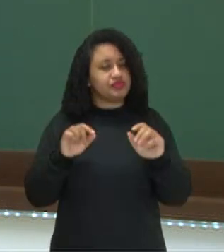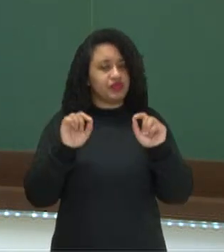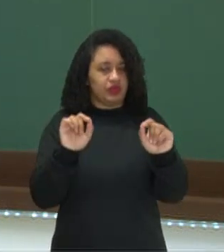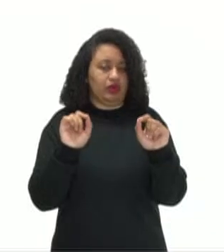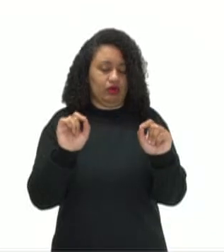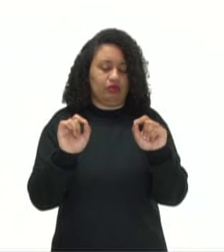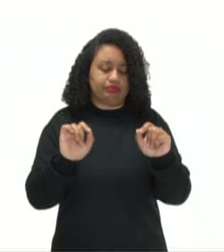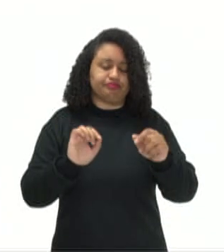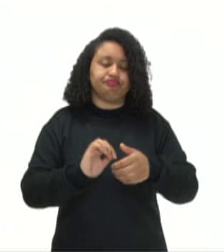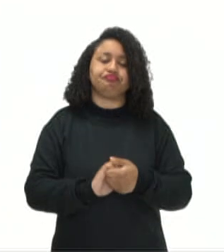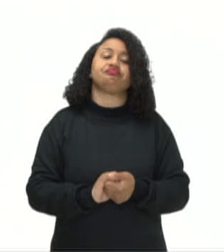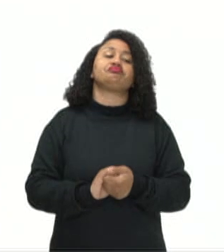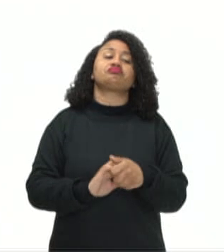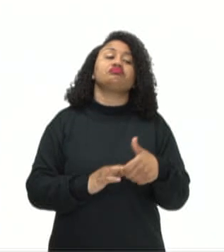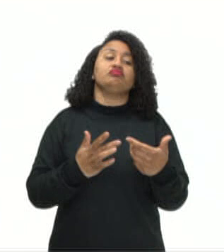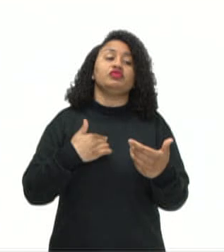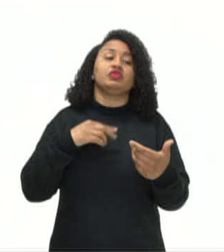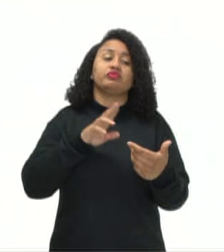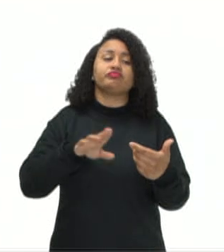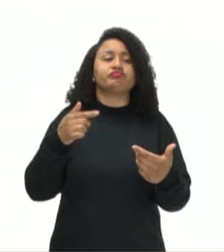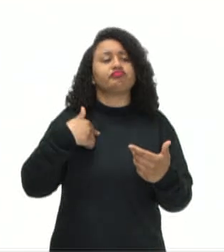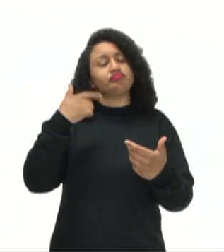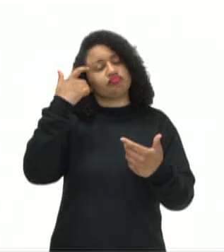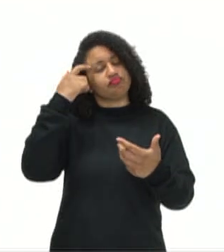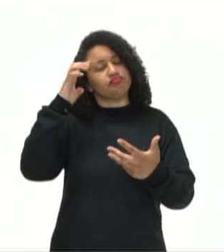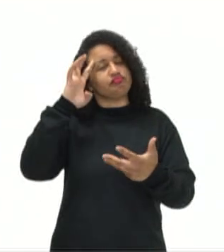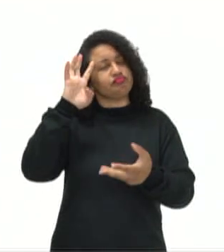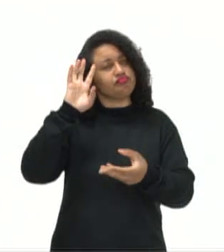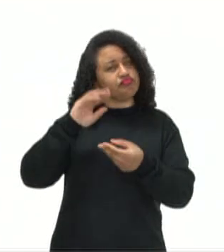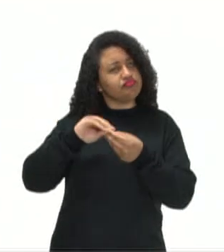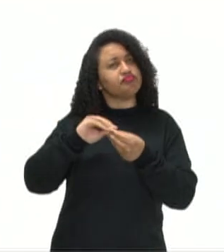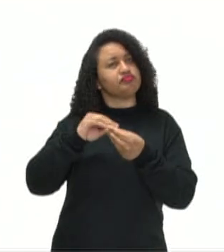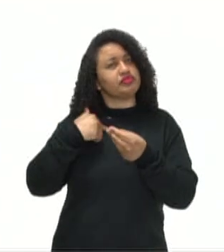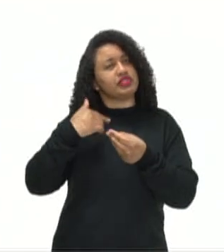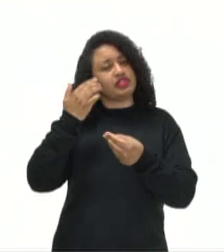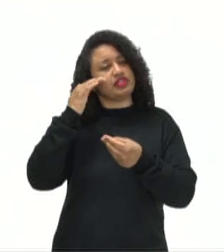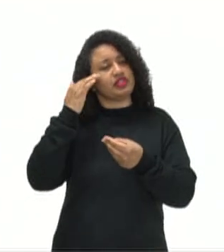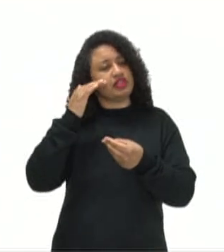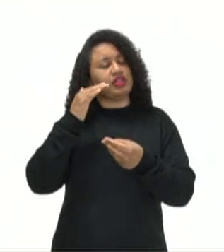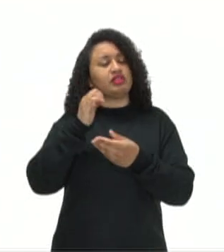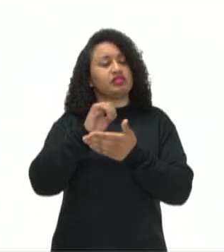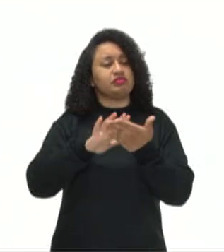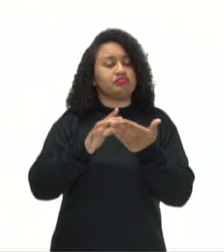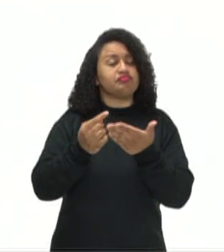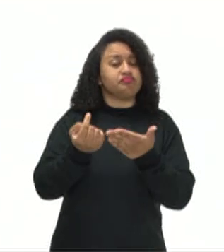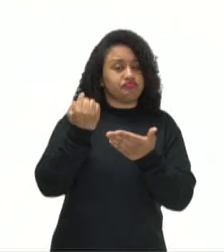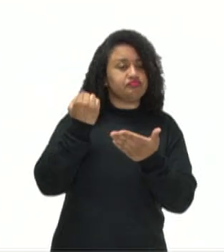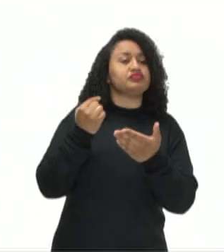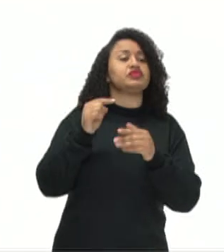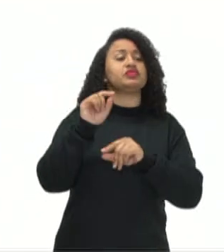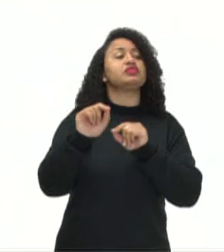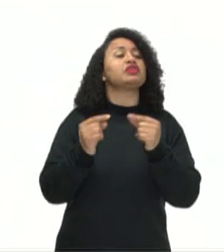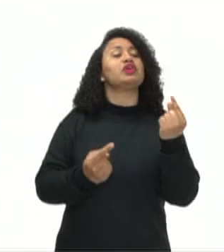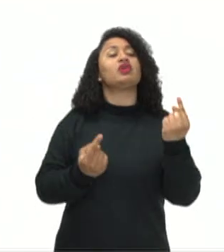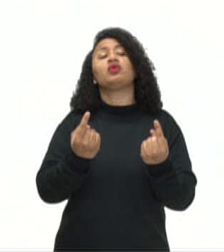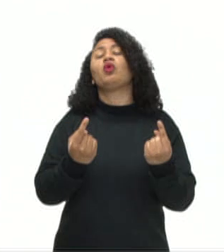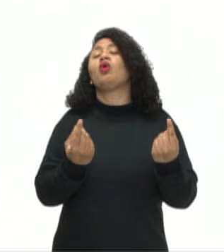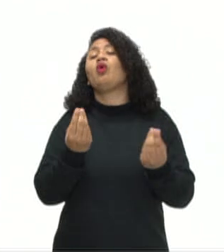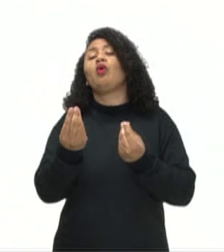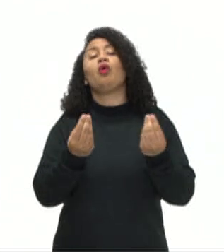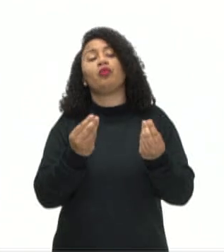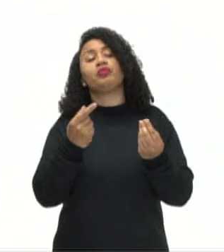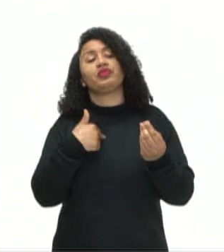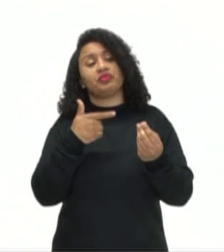aqui. Usando a lógica interpretada no item anterior, qual deve ser